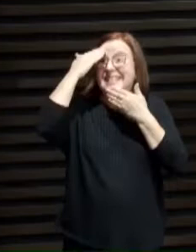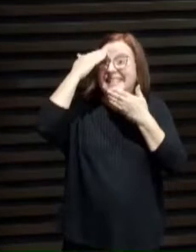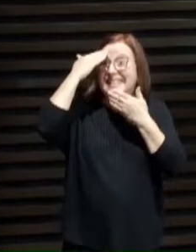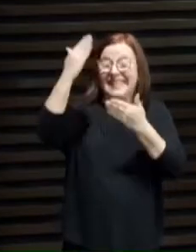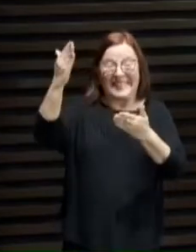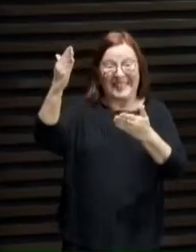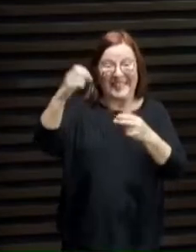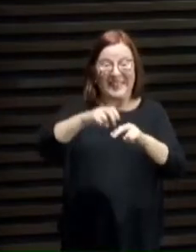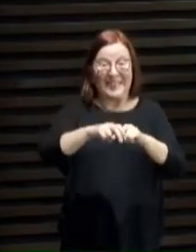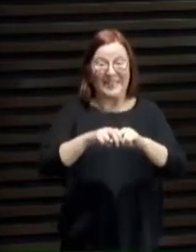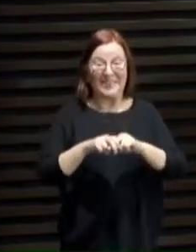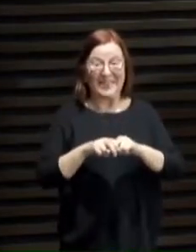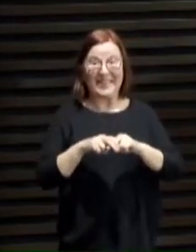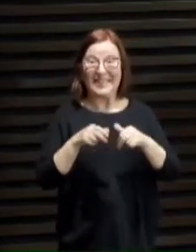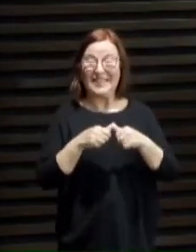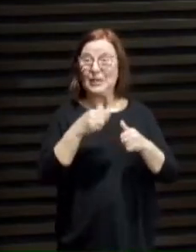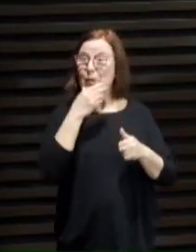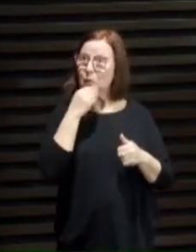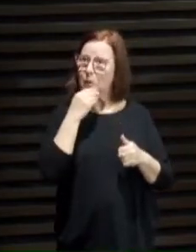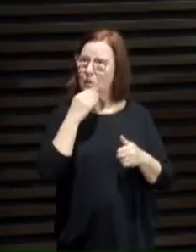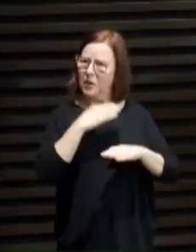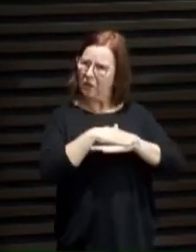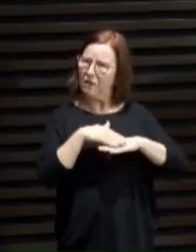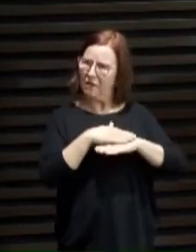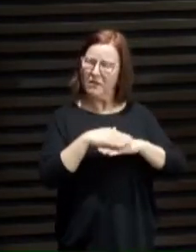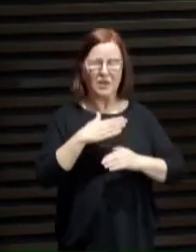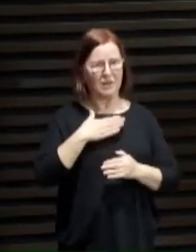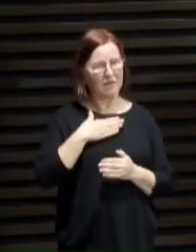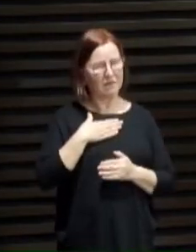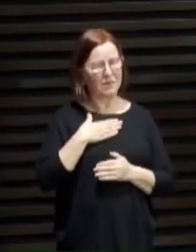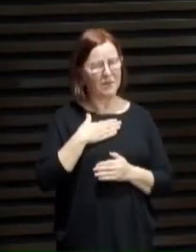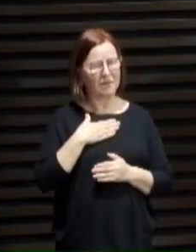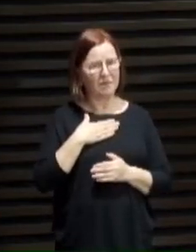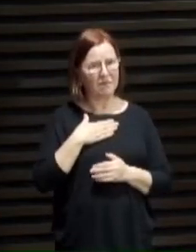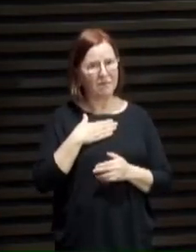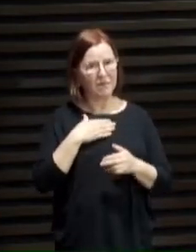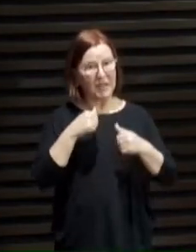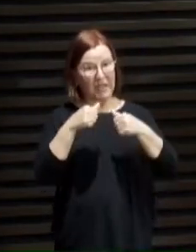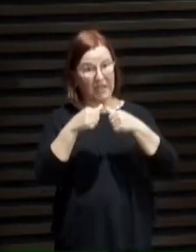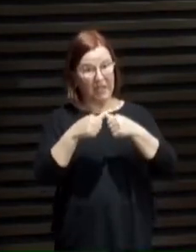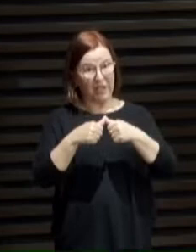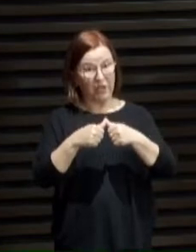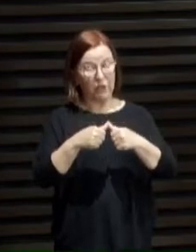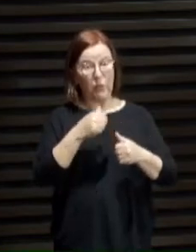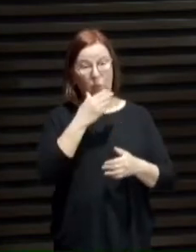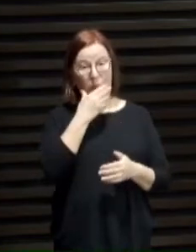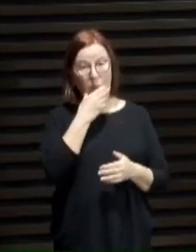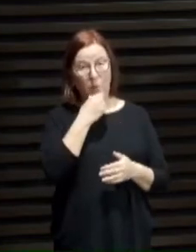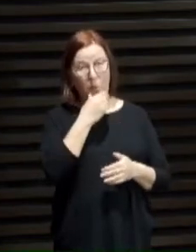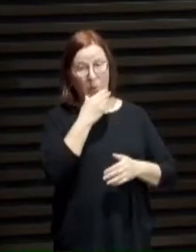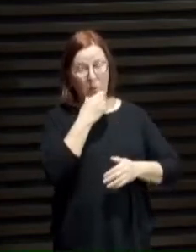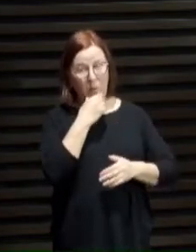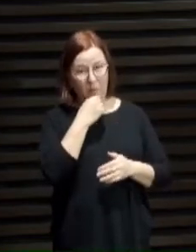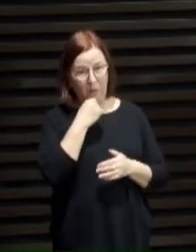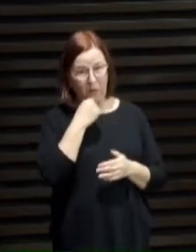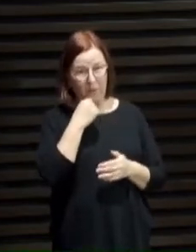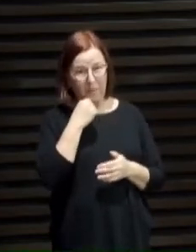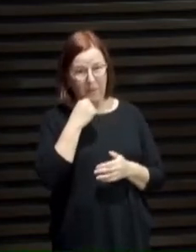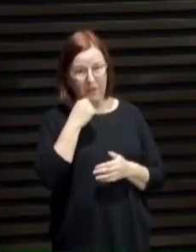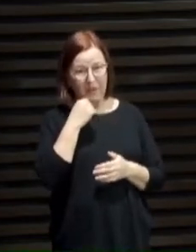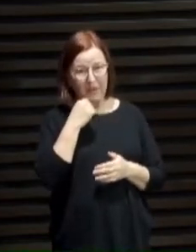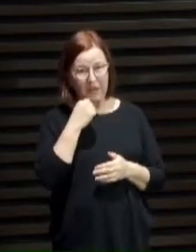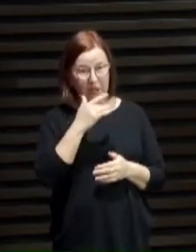por esse homem que falou comigo, por esse homem que atingiu em mim com a sua